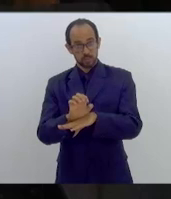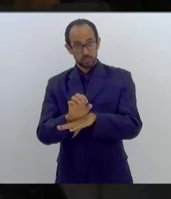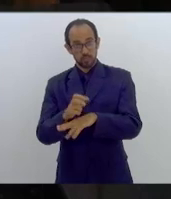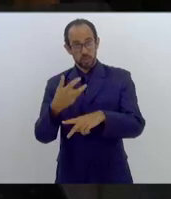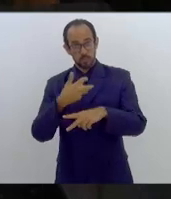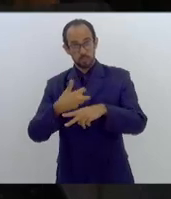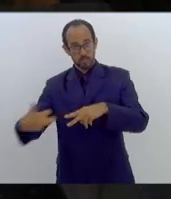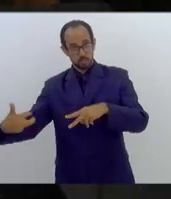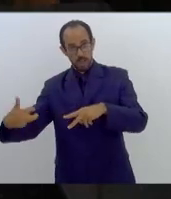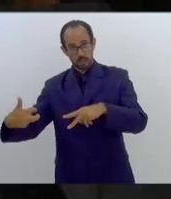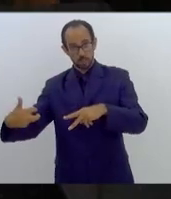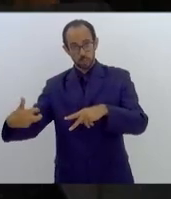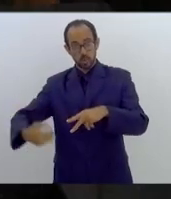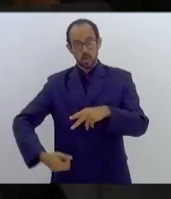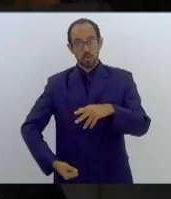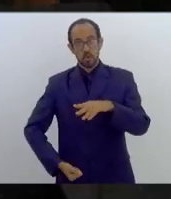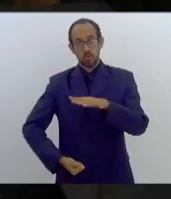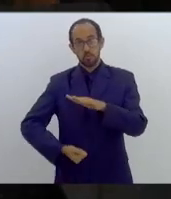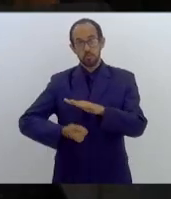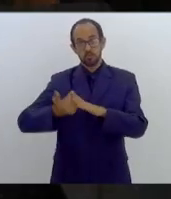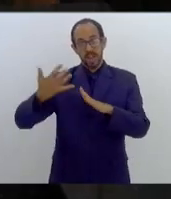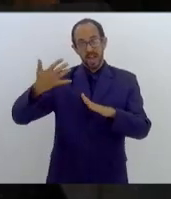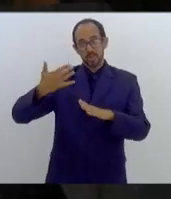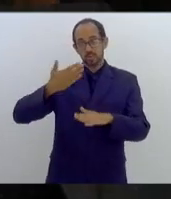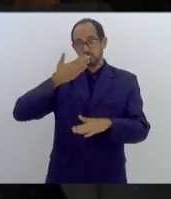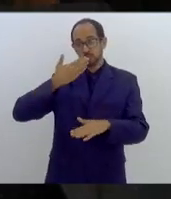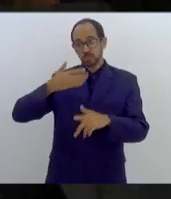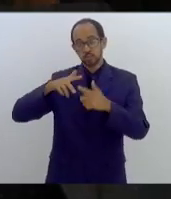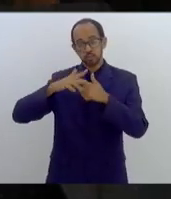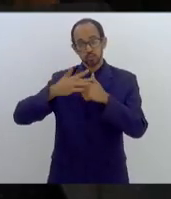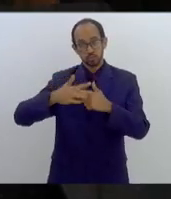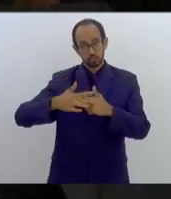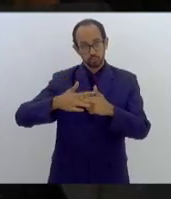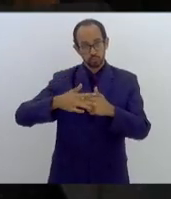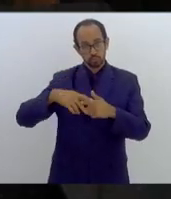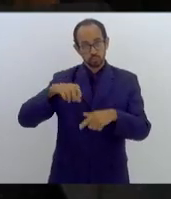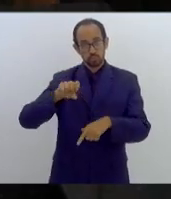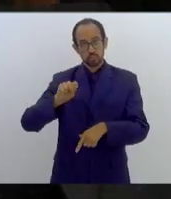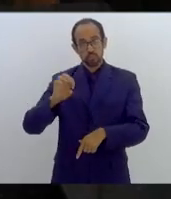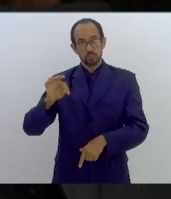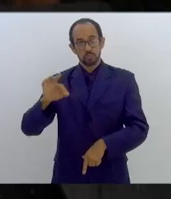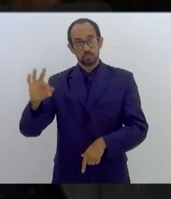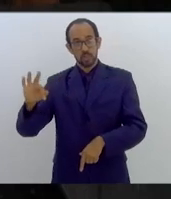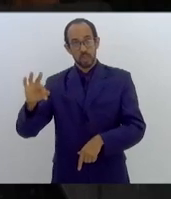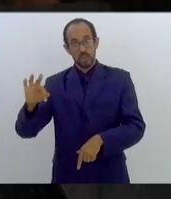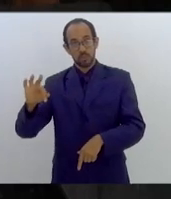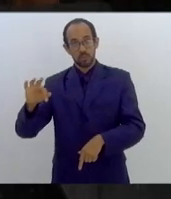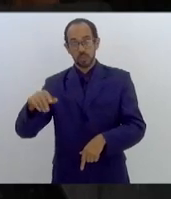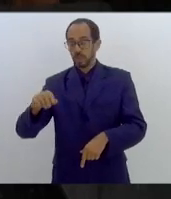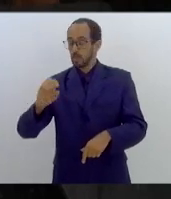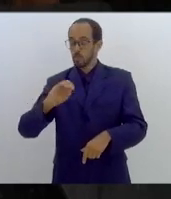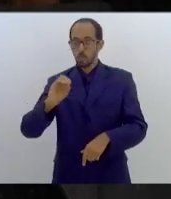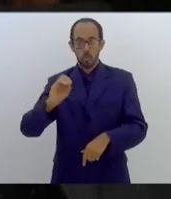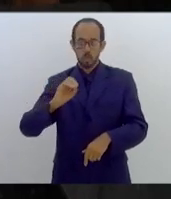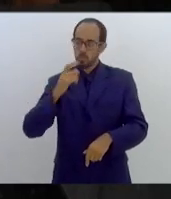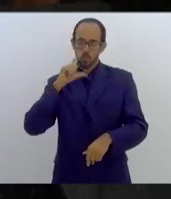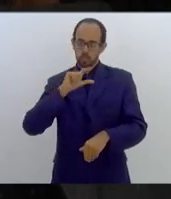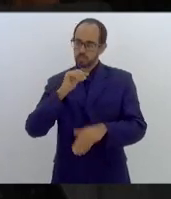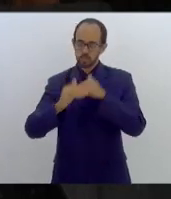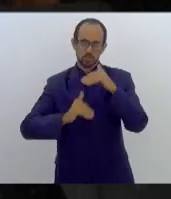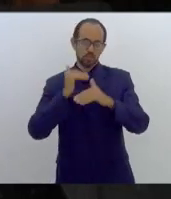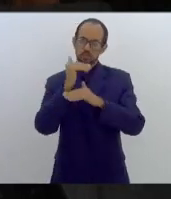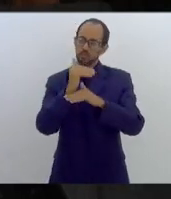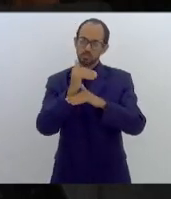com muitos recursos no Supremo, e nenhum prosperou, pela solidez